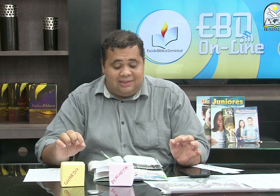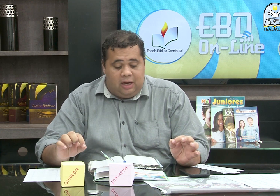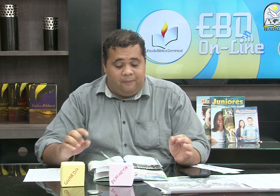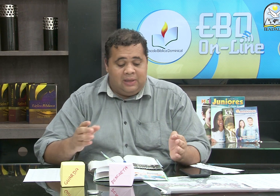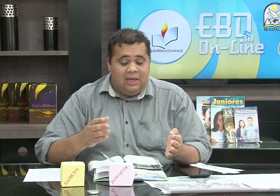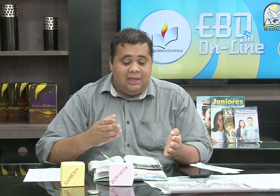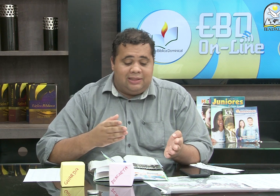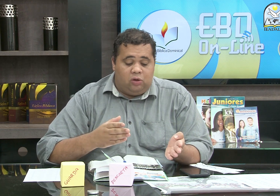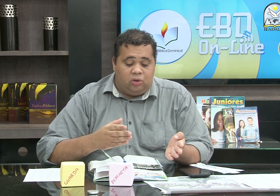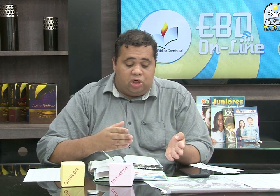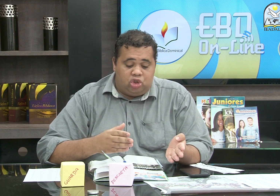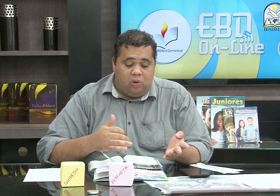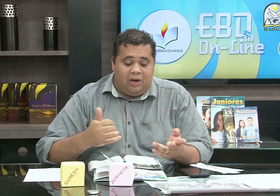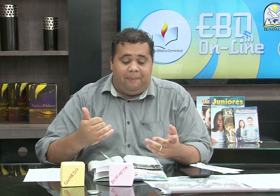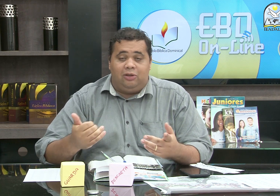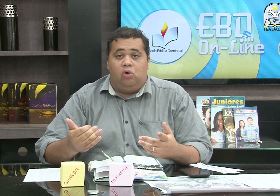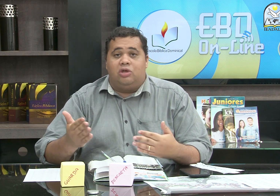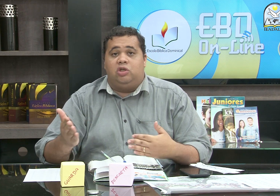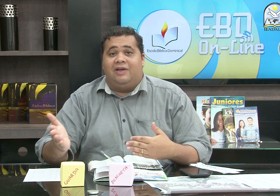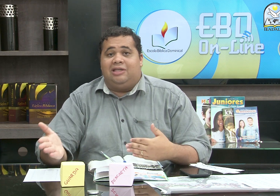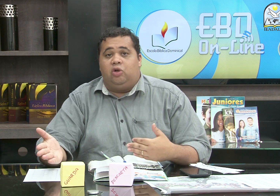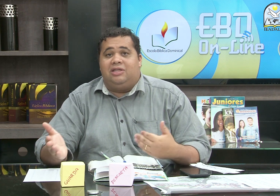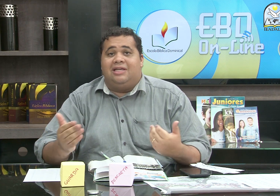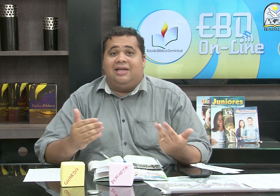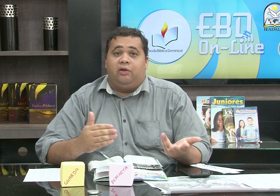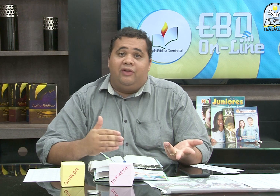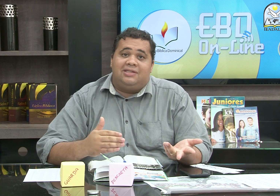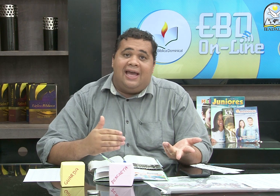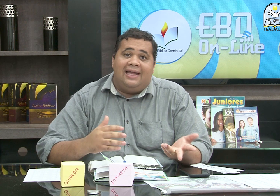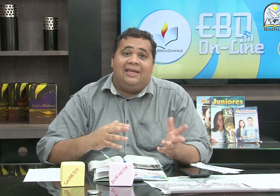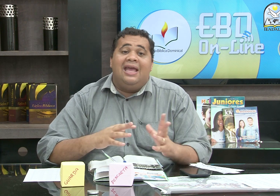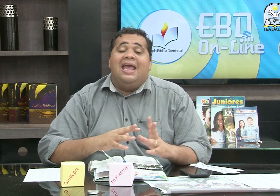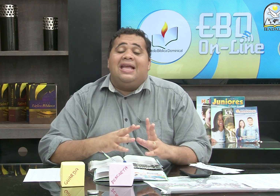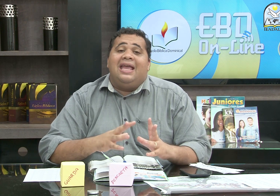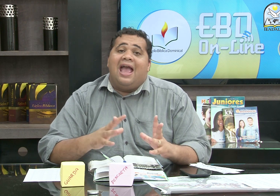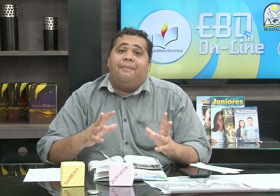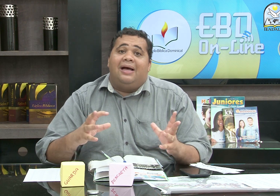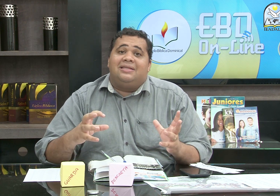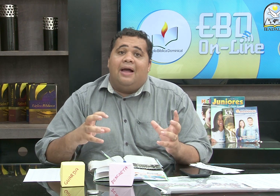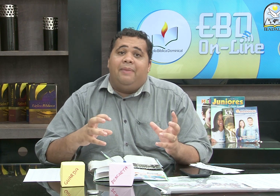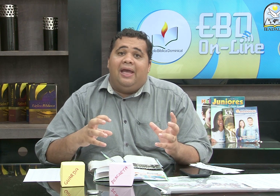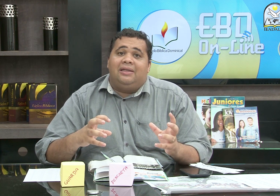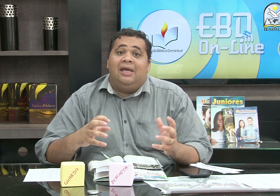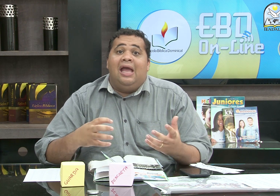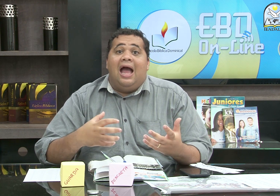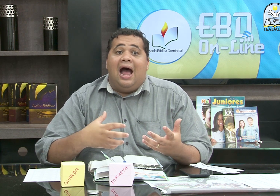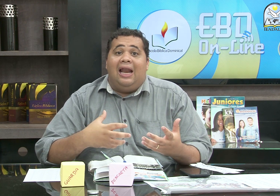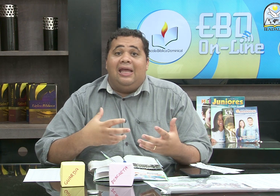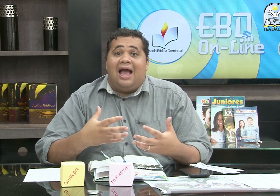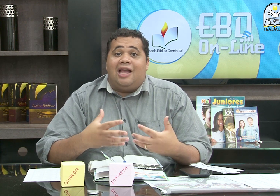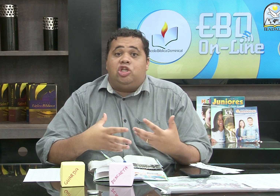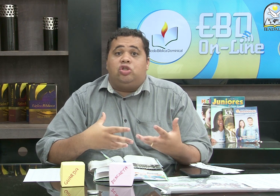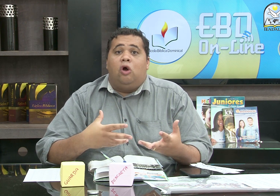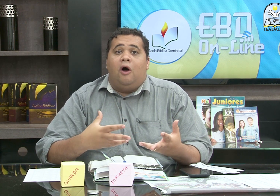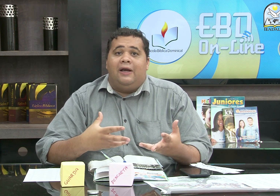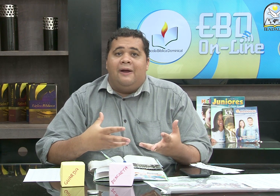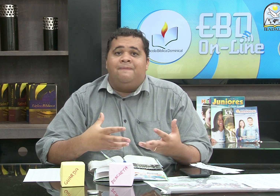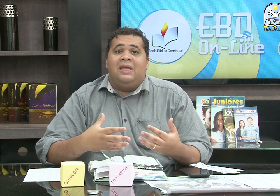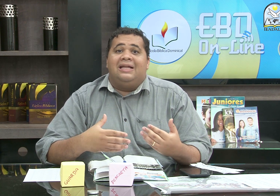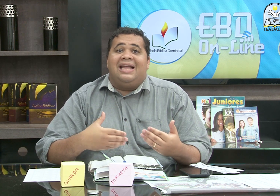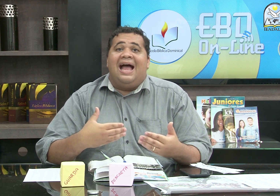dessa lição se encontra em João Capítulo 11 do versículo 1 ao 27 que é basicamente ali a